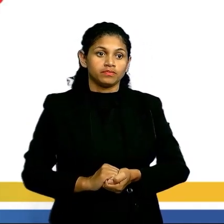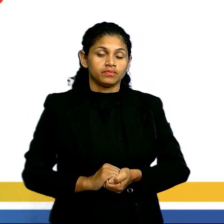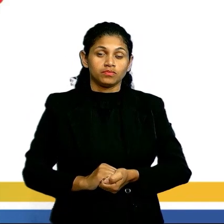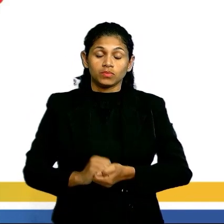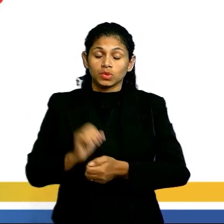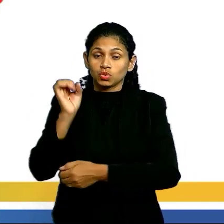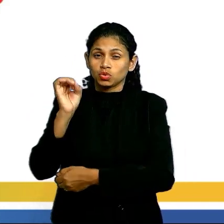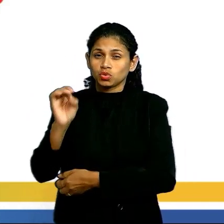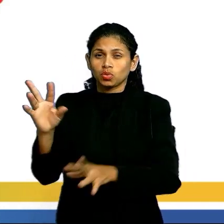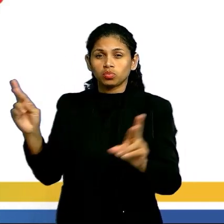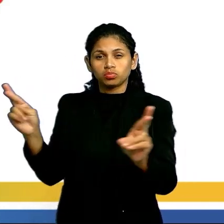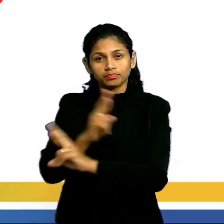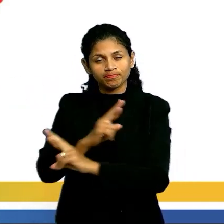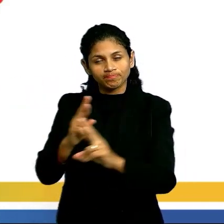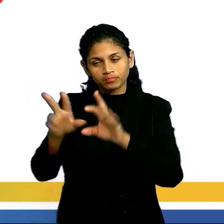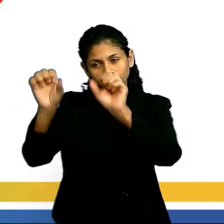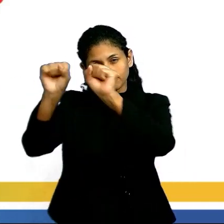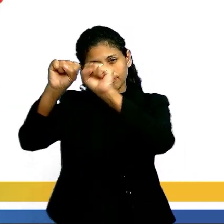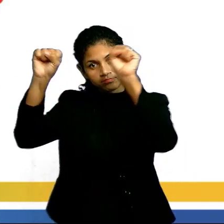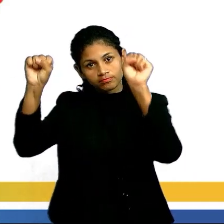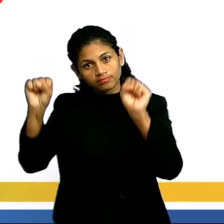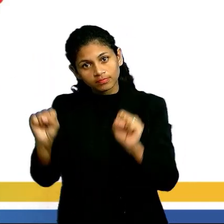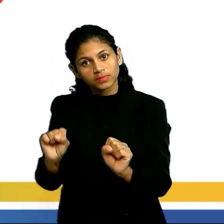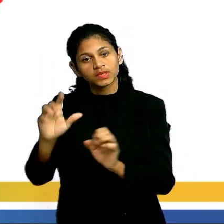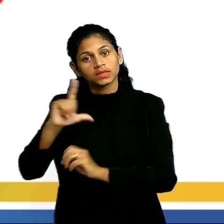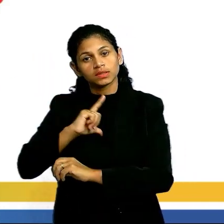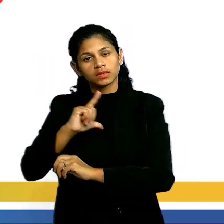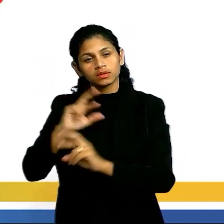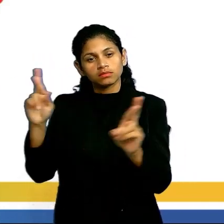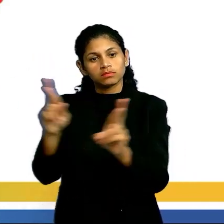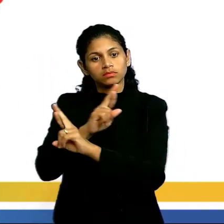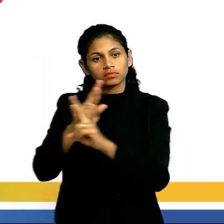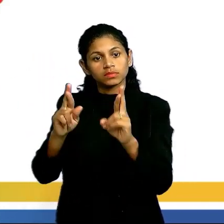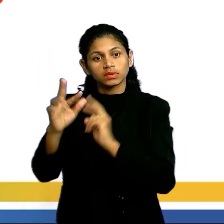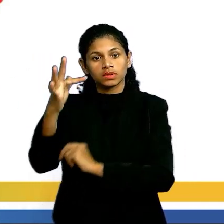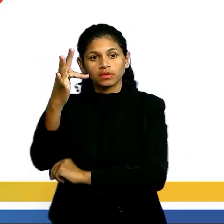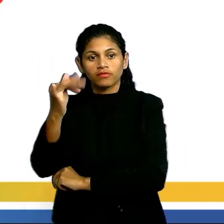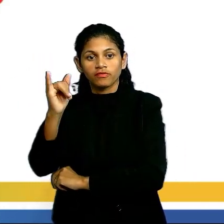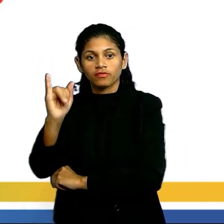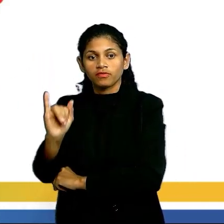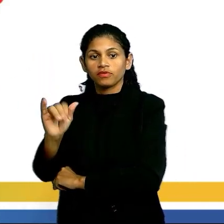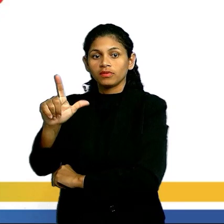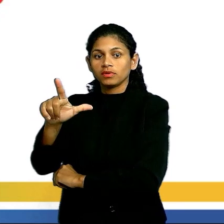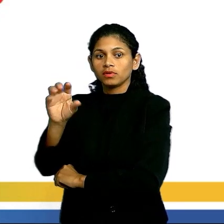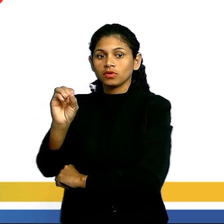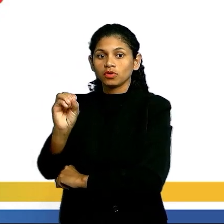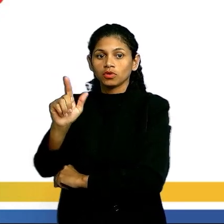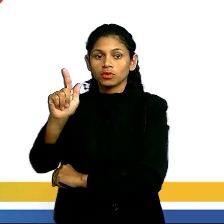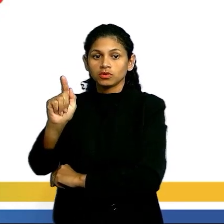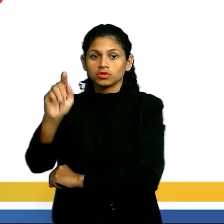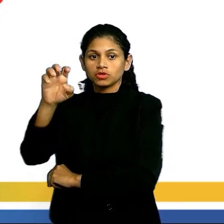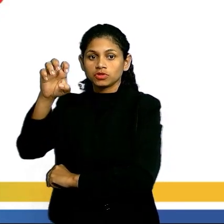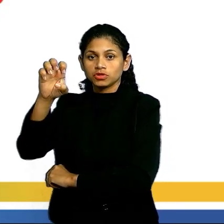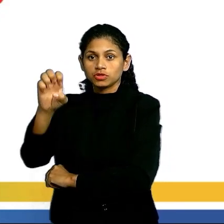que nas relações sistemáticas, pessoal, temos as relações filogenéticas. A sistemática é a área da biologia